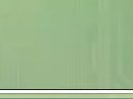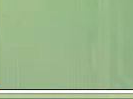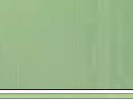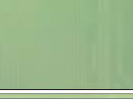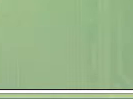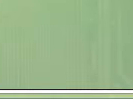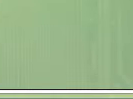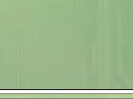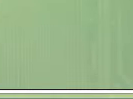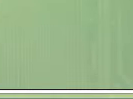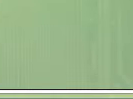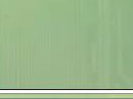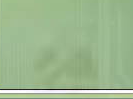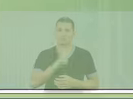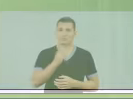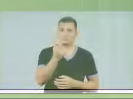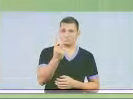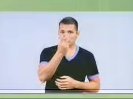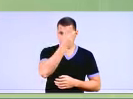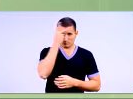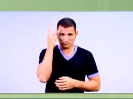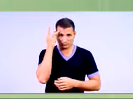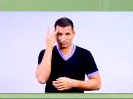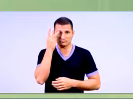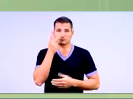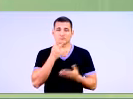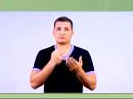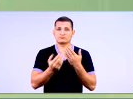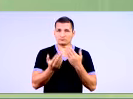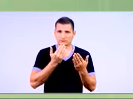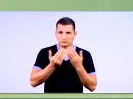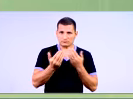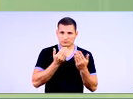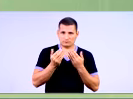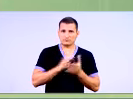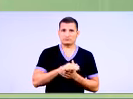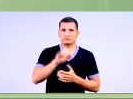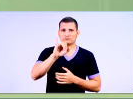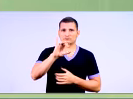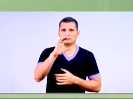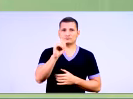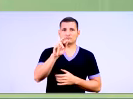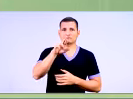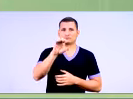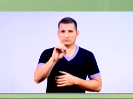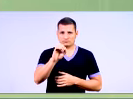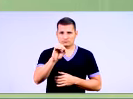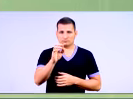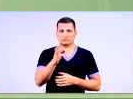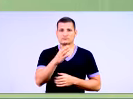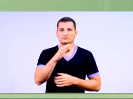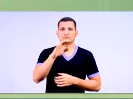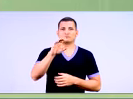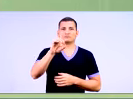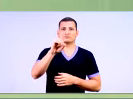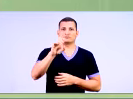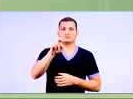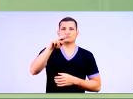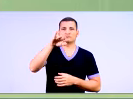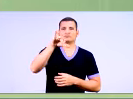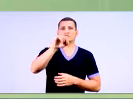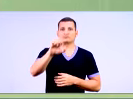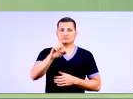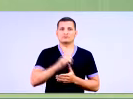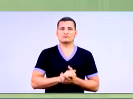Então, nós temos duas pessoas conversando, Ícaro e Denise. Ele começa o diálogo esbarrando e pedindo desculpa, né?